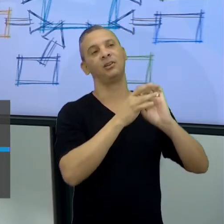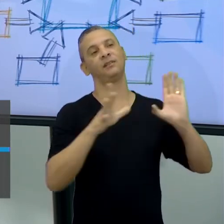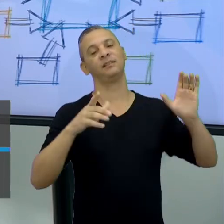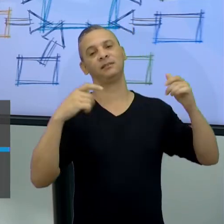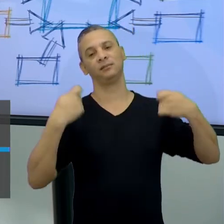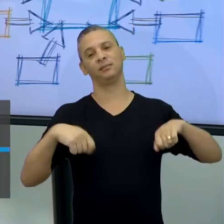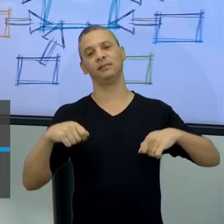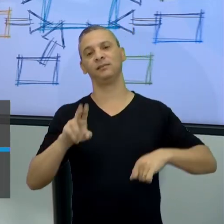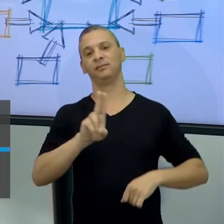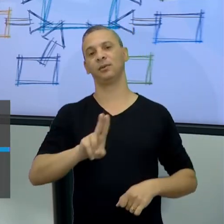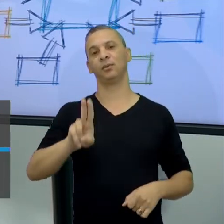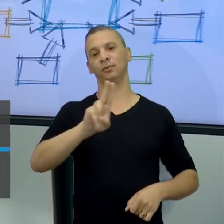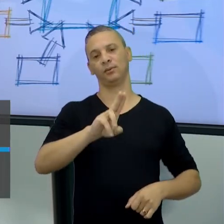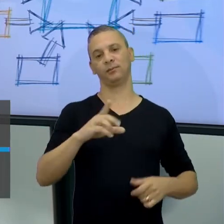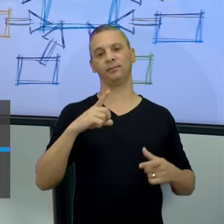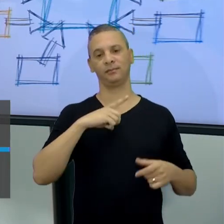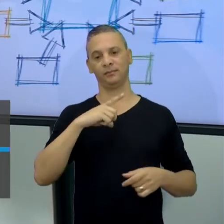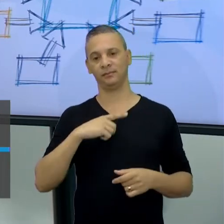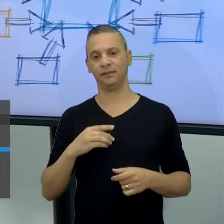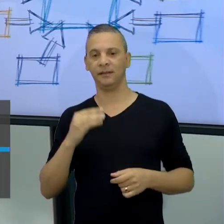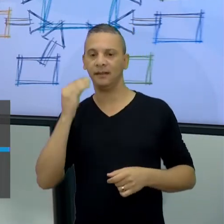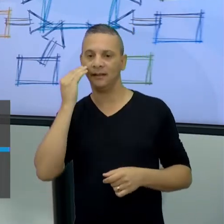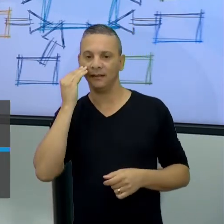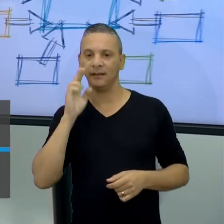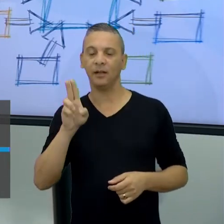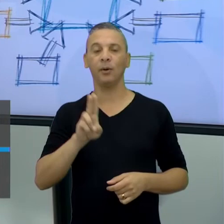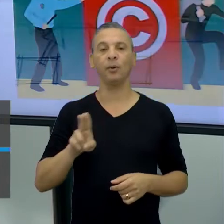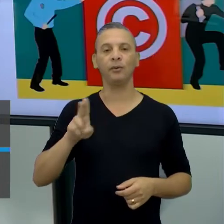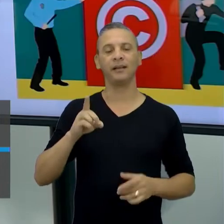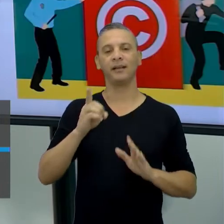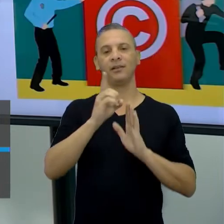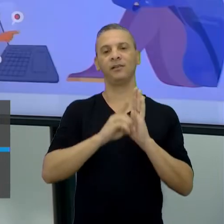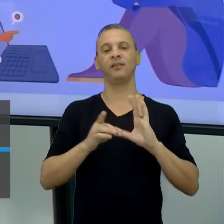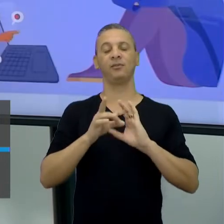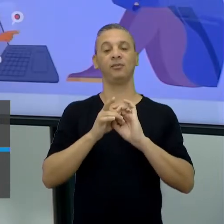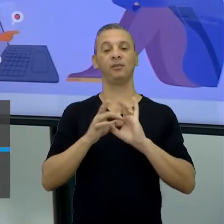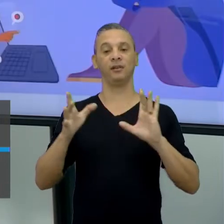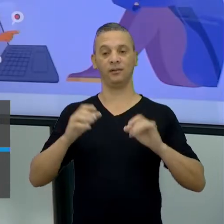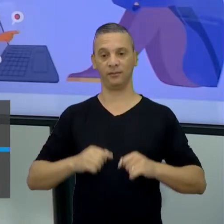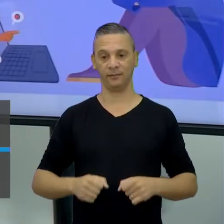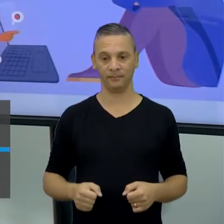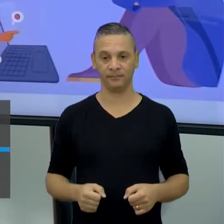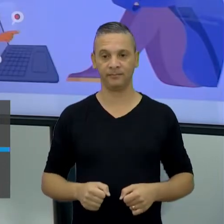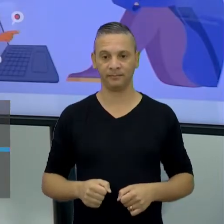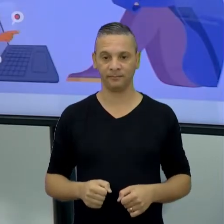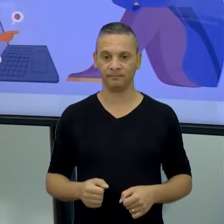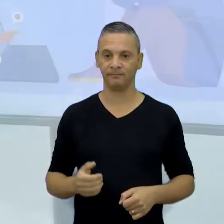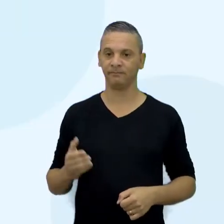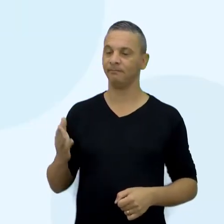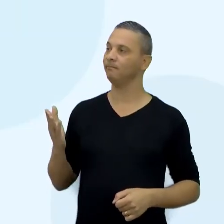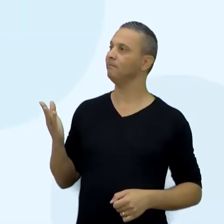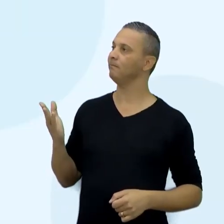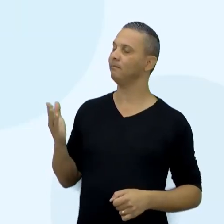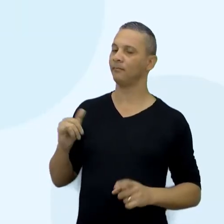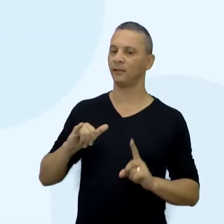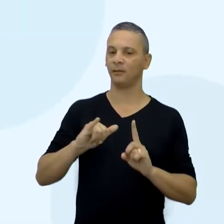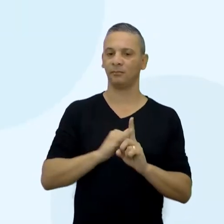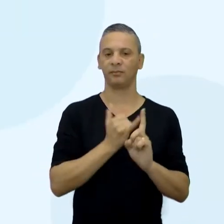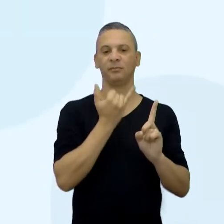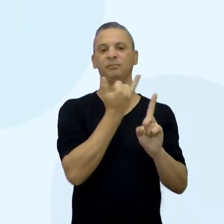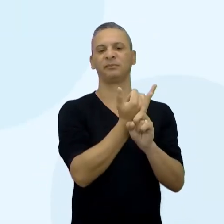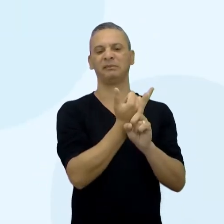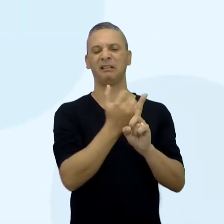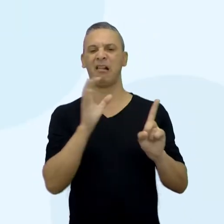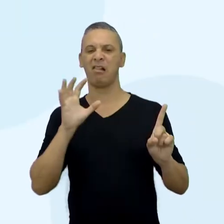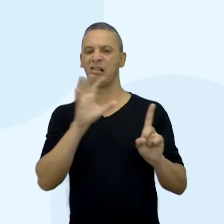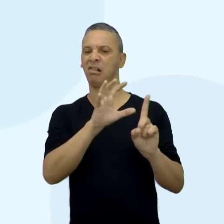para usar, né? Por isso que a gente procura usar aqui apenas direito aberto. Sim. Ok? Então, cyberbullying. Cyberbullying é